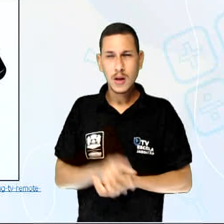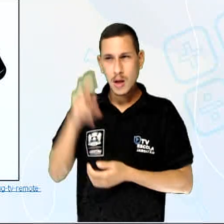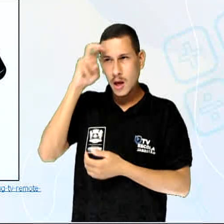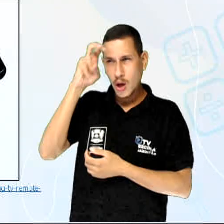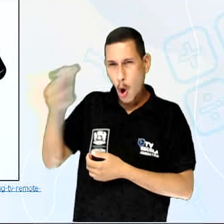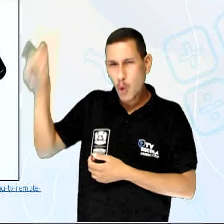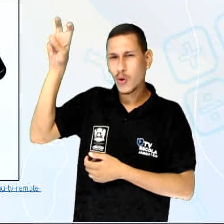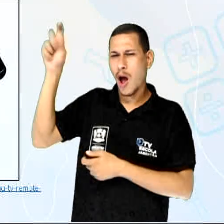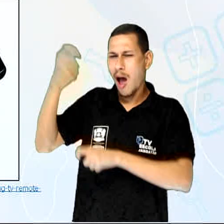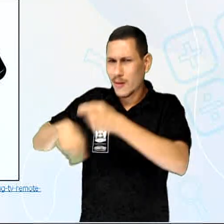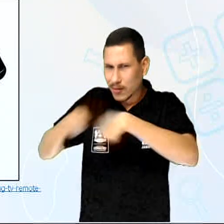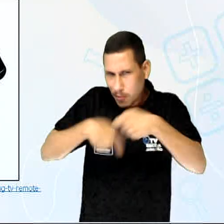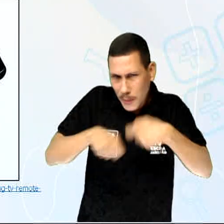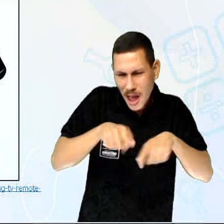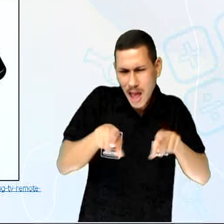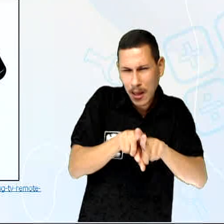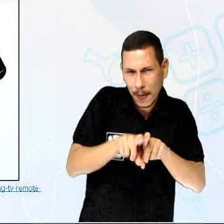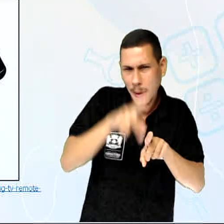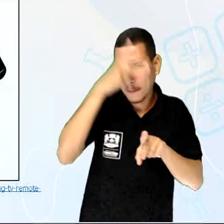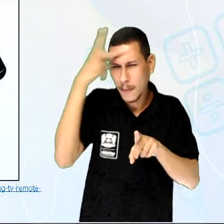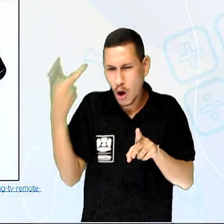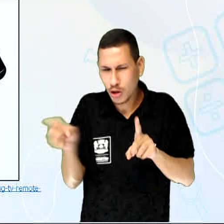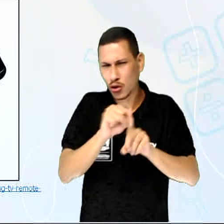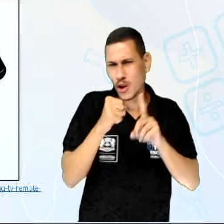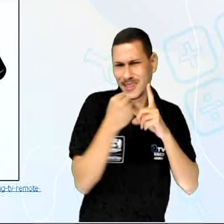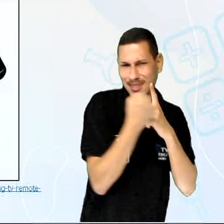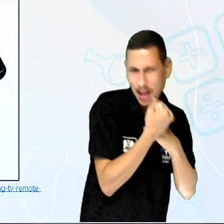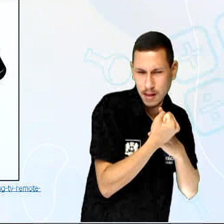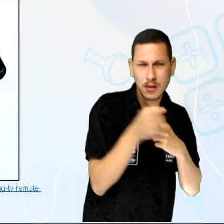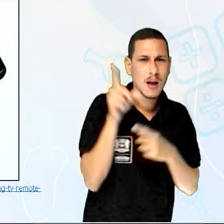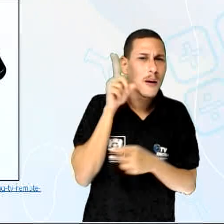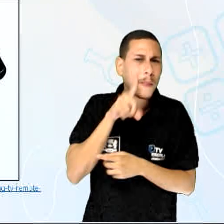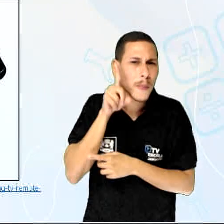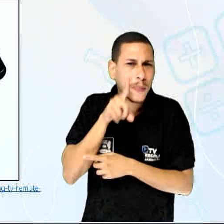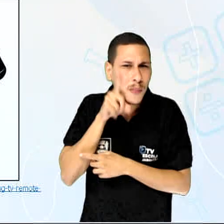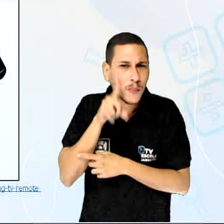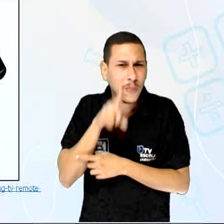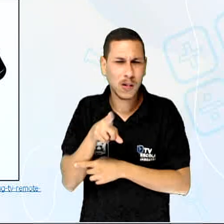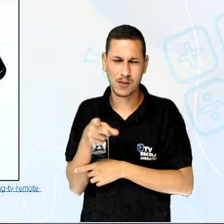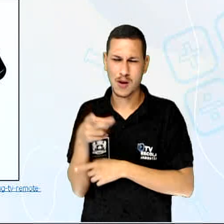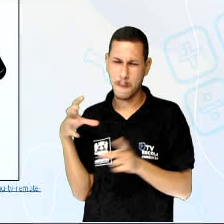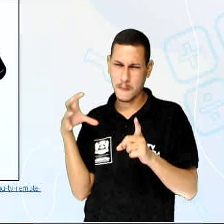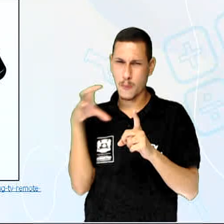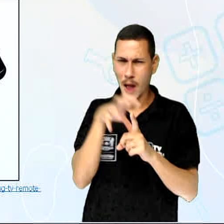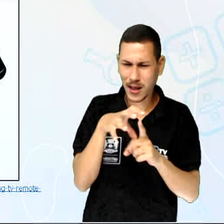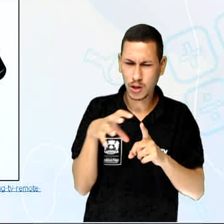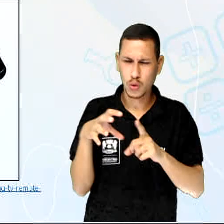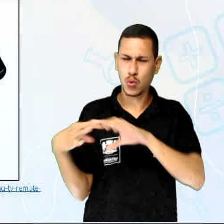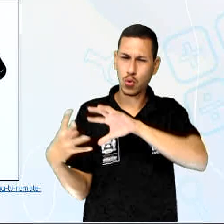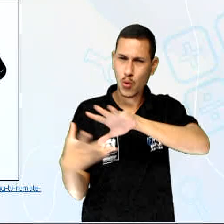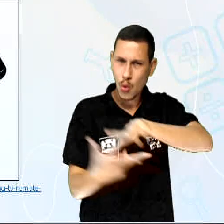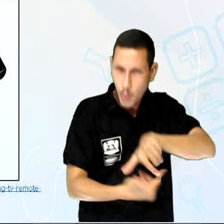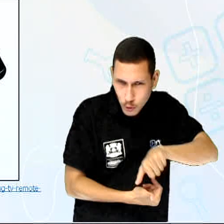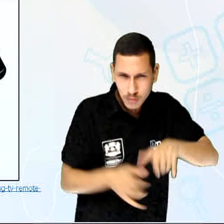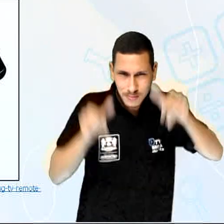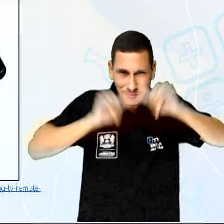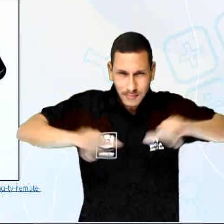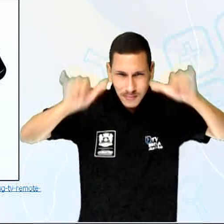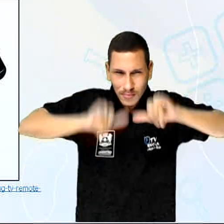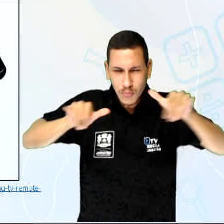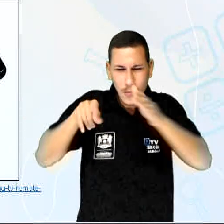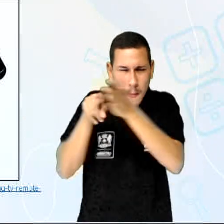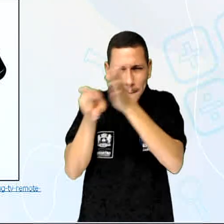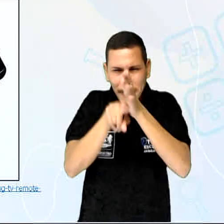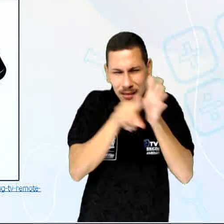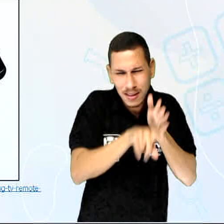a economia e diversos padrões sociais norte-americanos estão muito presentes em nosso mundo globalizado. Pesquise e